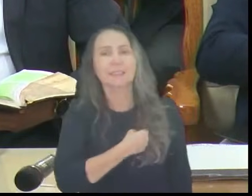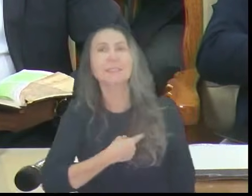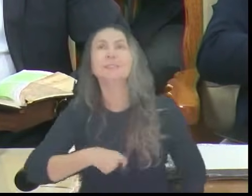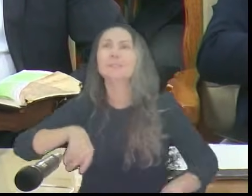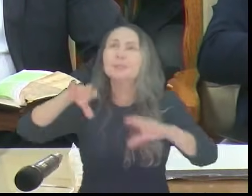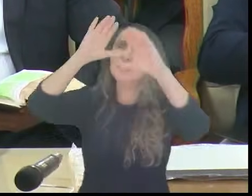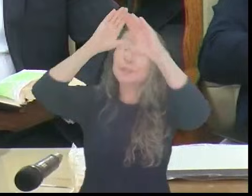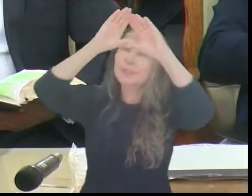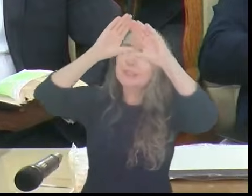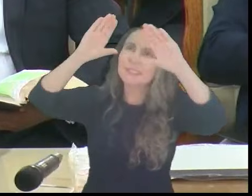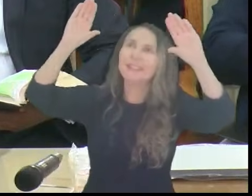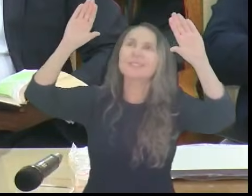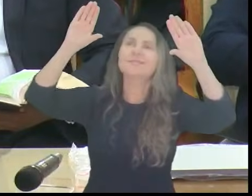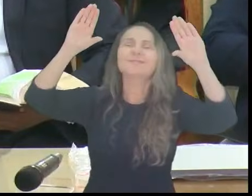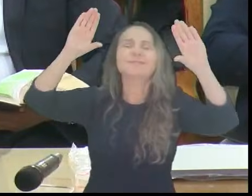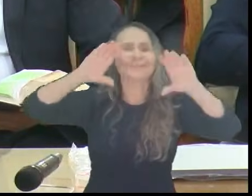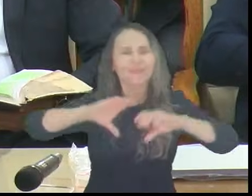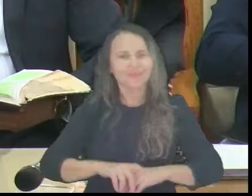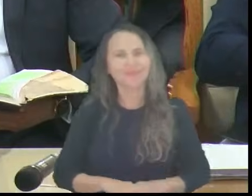céu.